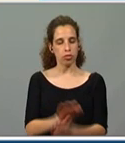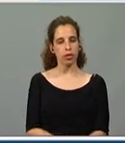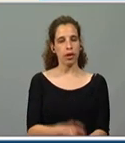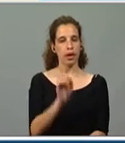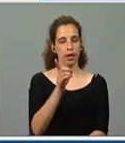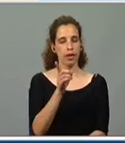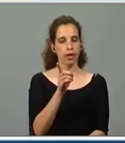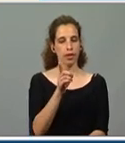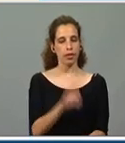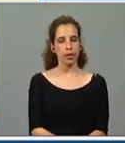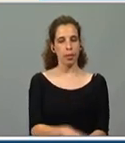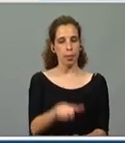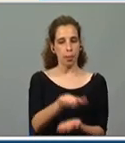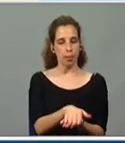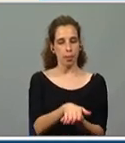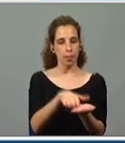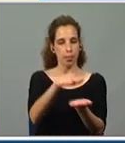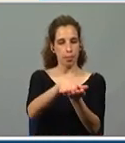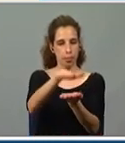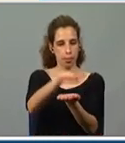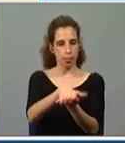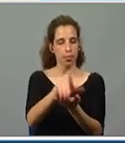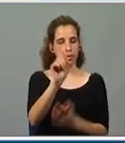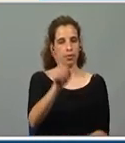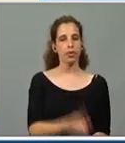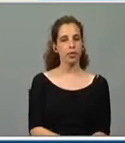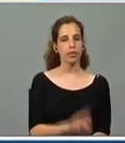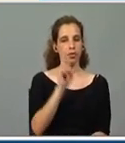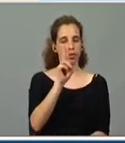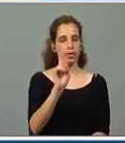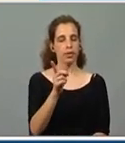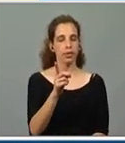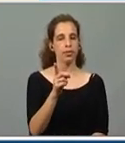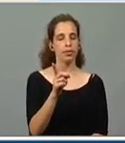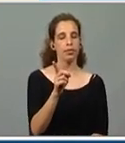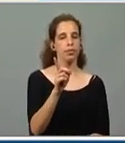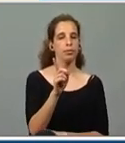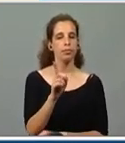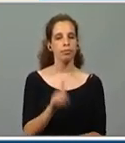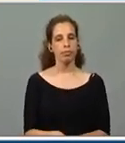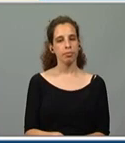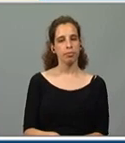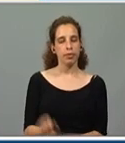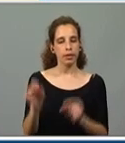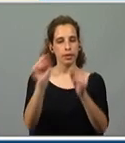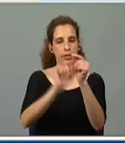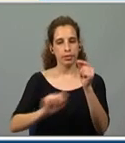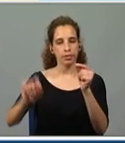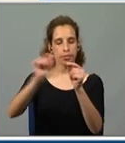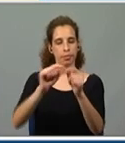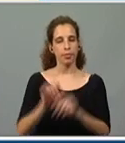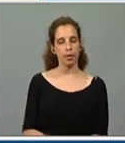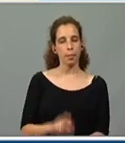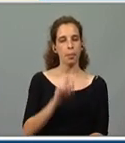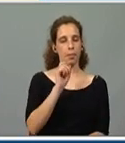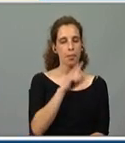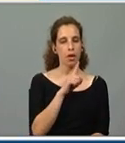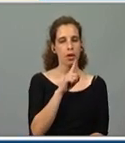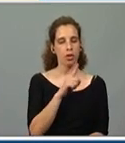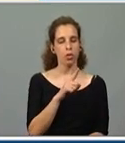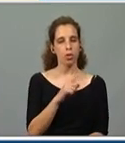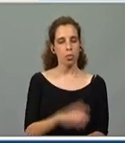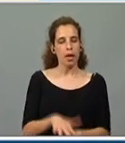portanto, empilhada entre os capachos. Portanto, como veem aqui, estes círculos de corda que permitem